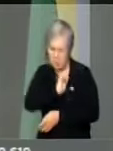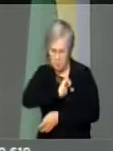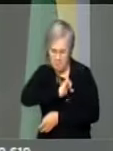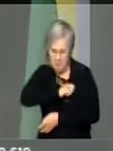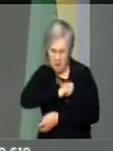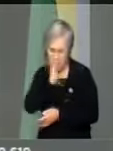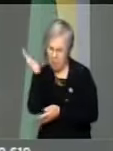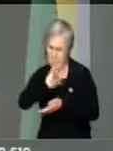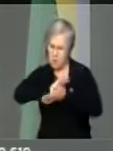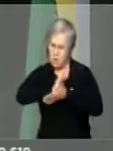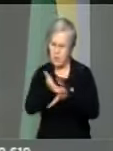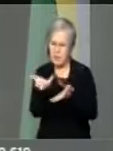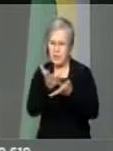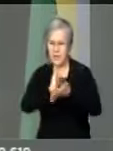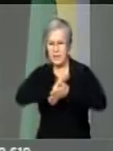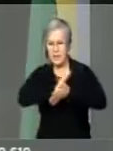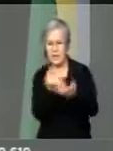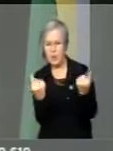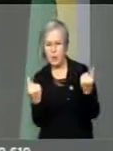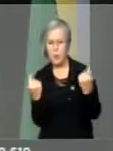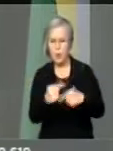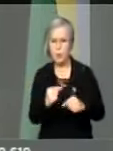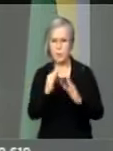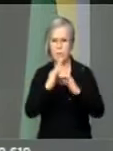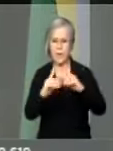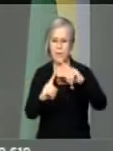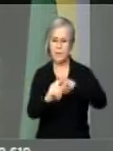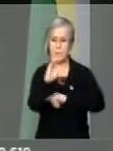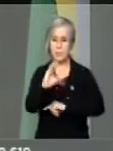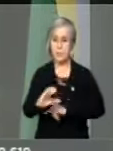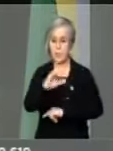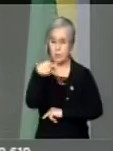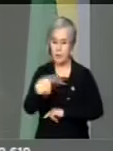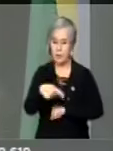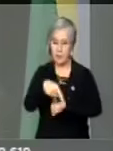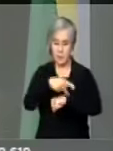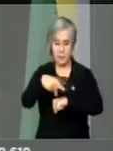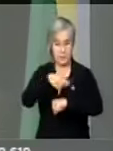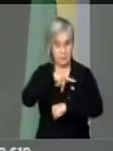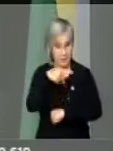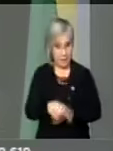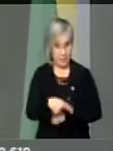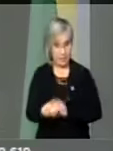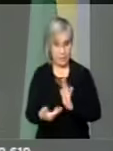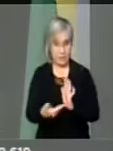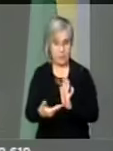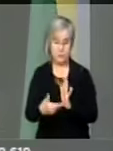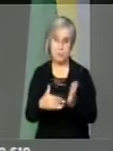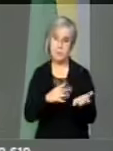atentar contra a Igreja Católica Apostólica Romana no nosso país, que tramitam nessa casa.